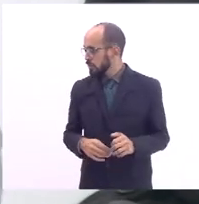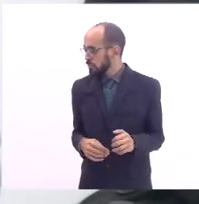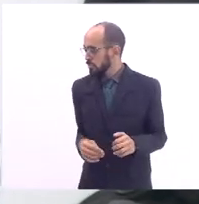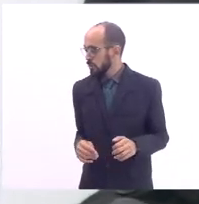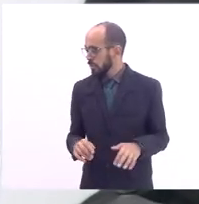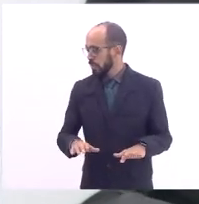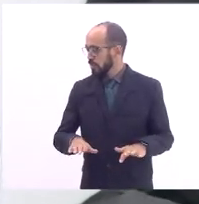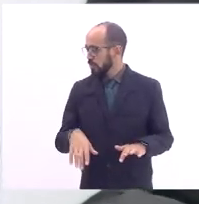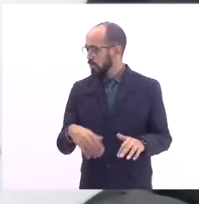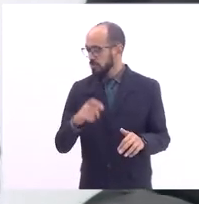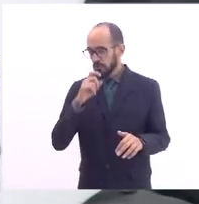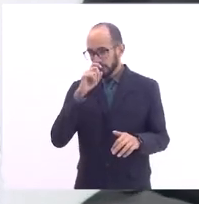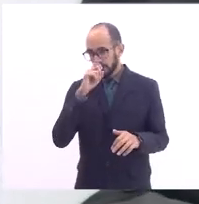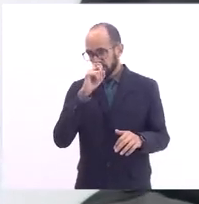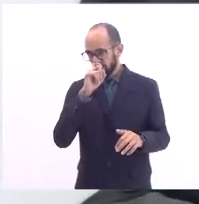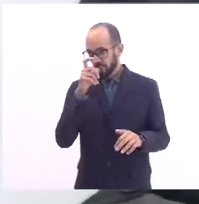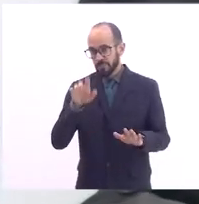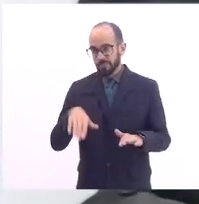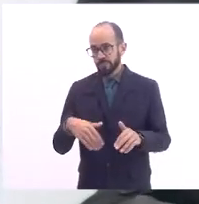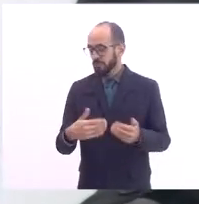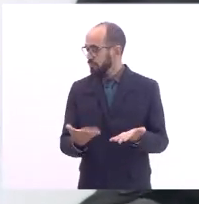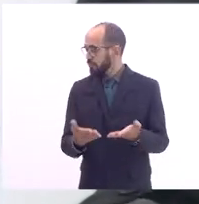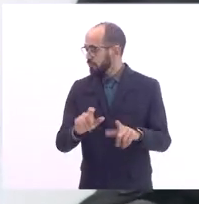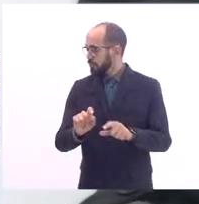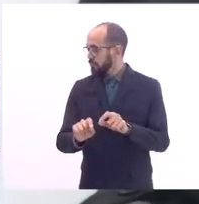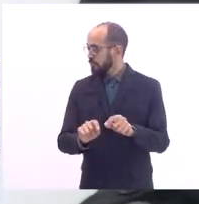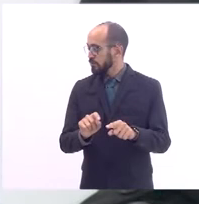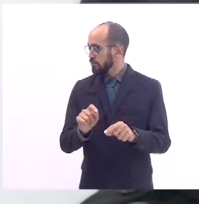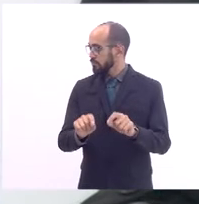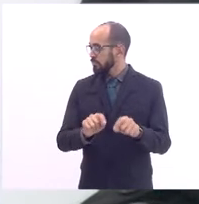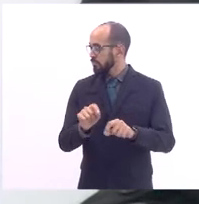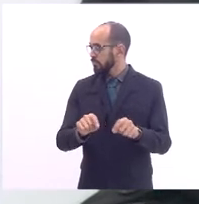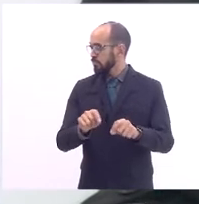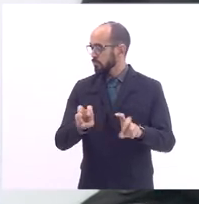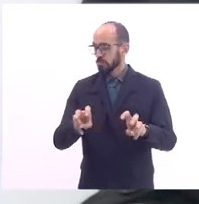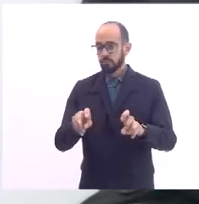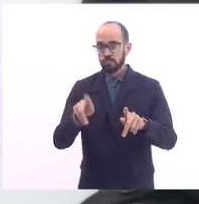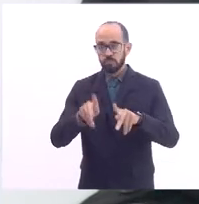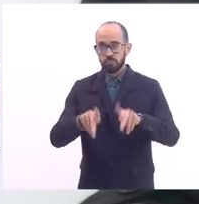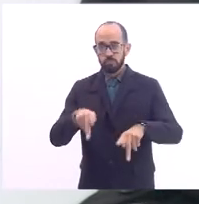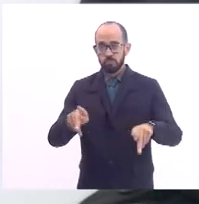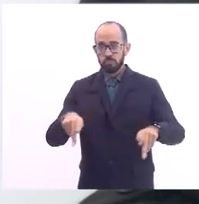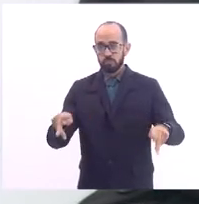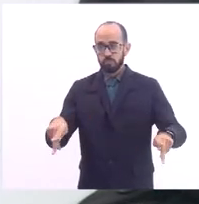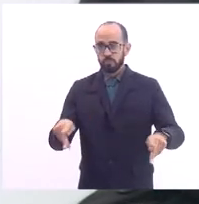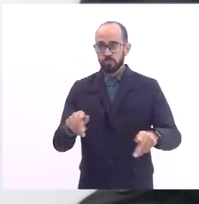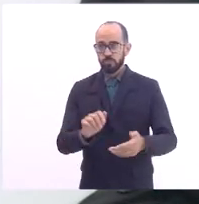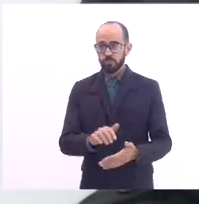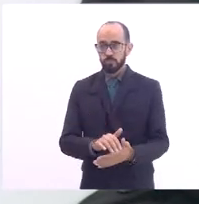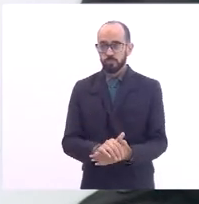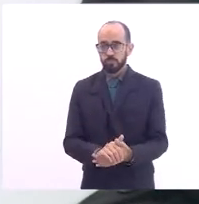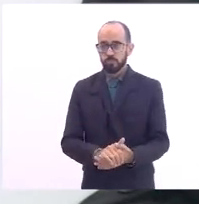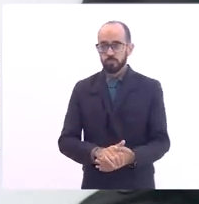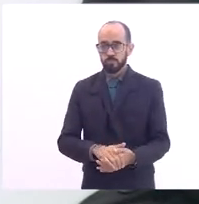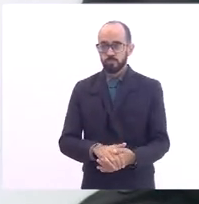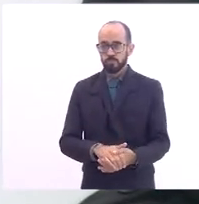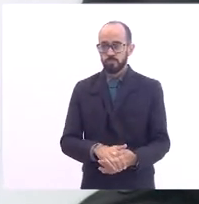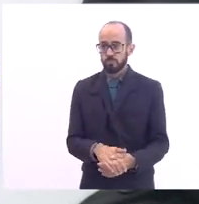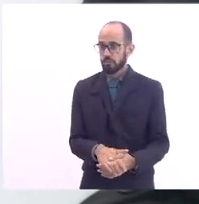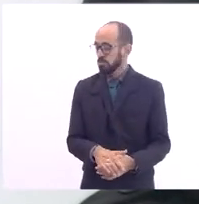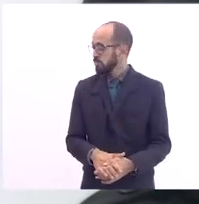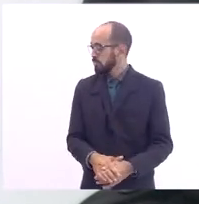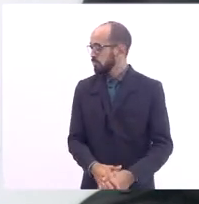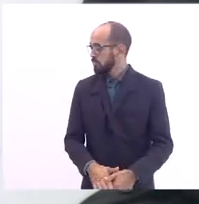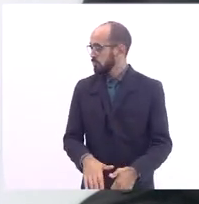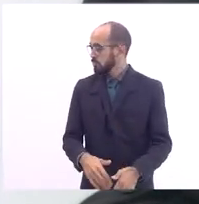é a questão do atendimento, falaram aqui à população e aos industriais. Os industriais foi motivo de audiências públicas